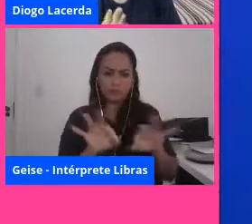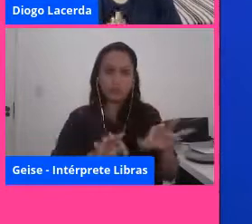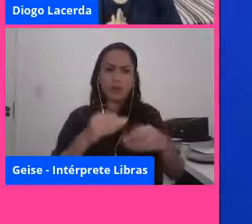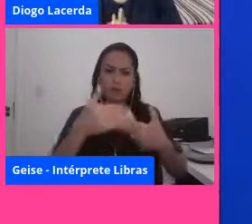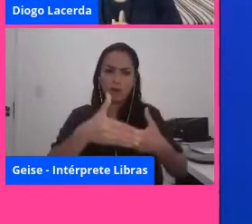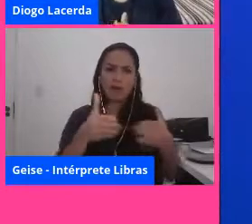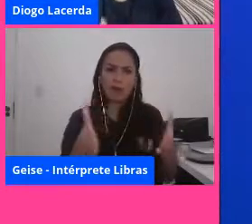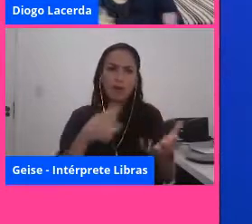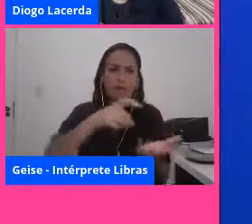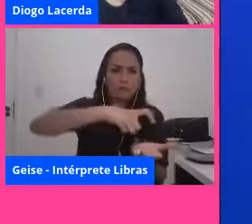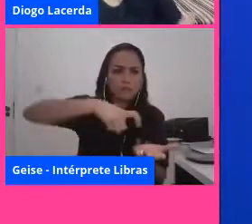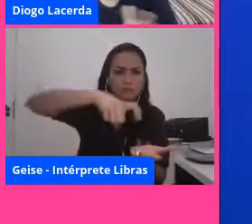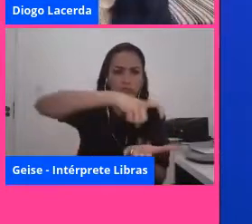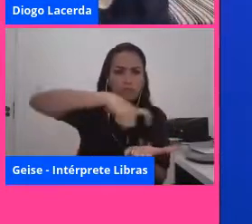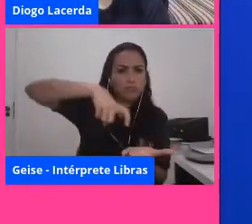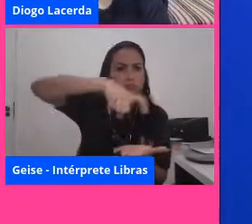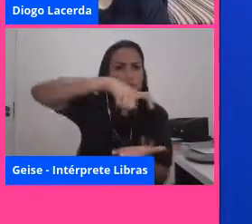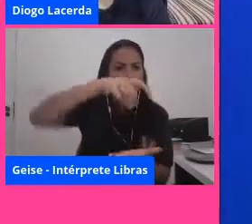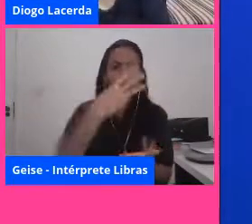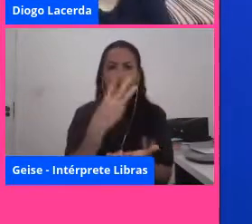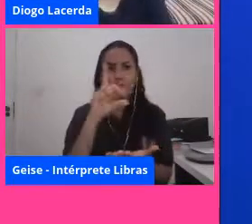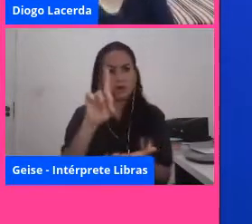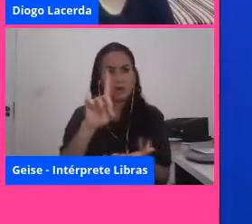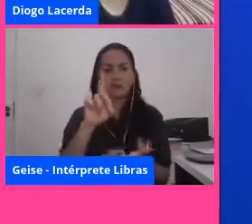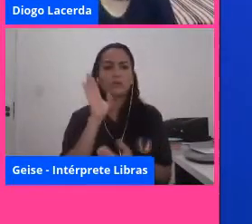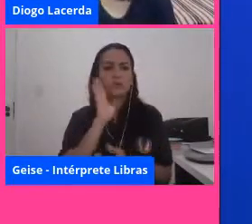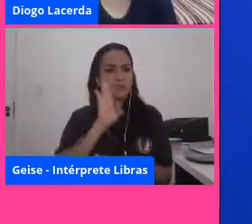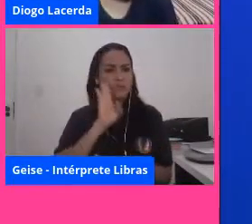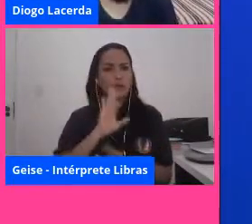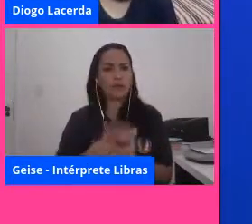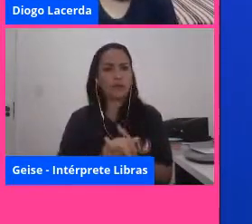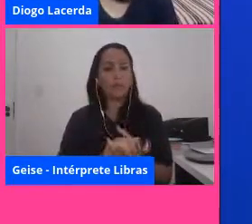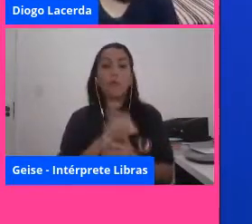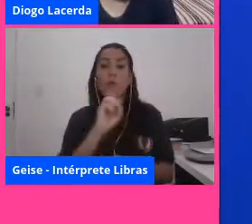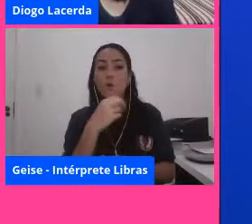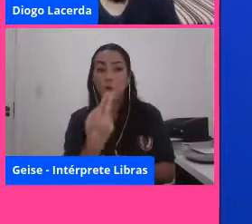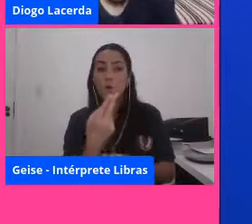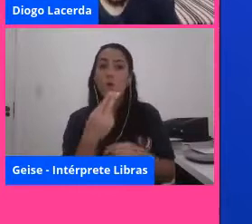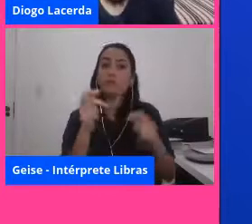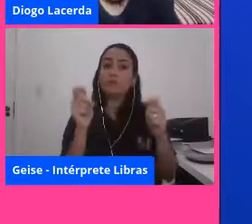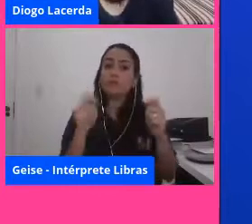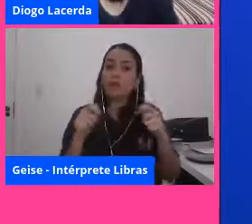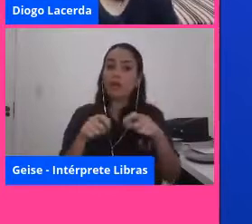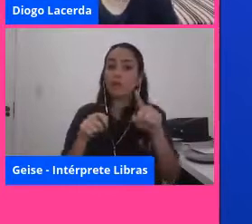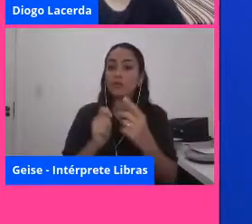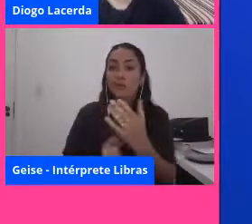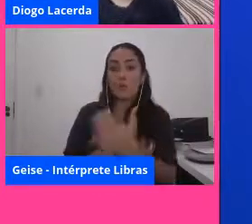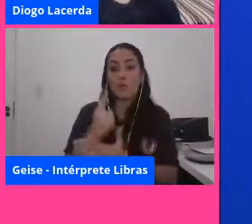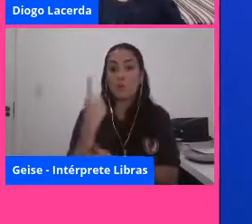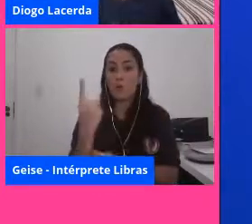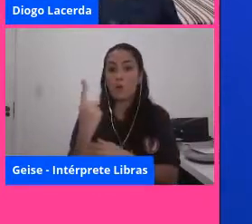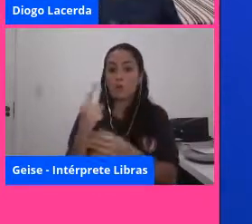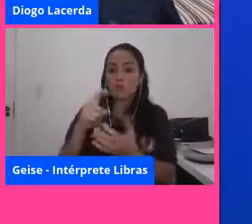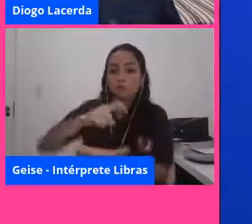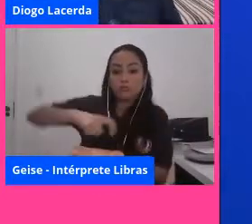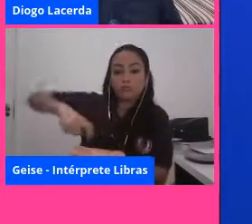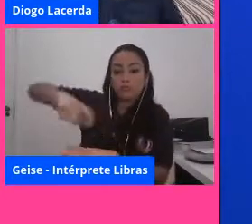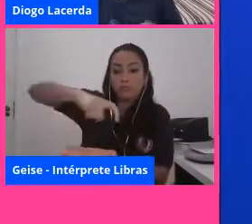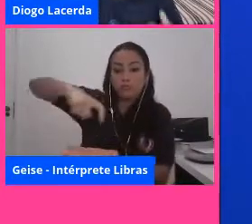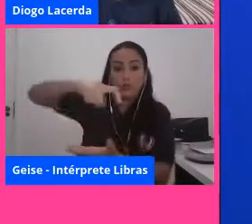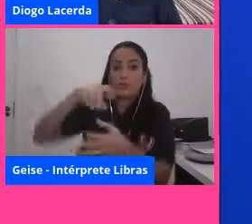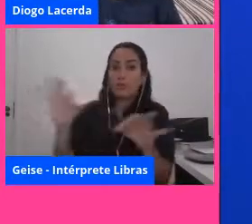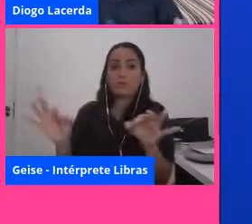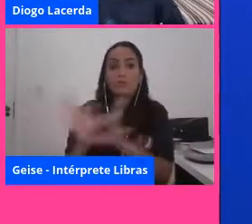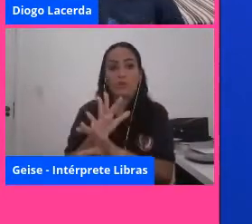vantagem legal. Ou senão você pode comprar uma impressora montada, né? Uma bastante popular, que é muito utilizada no Brasil, porque